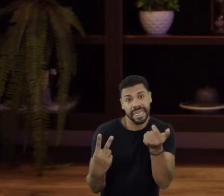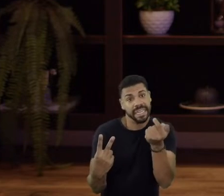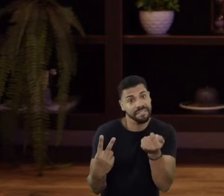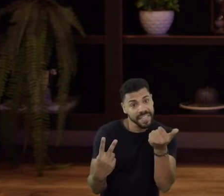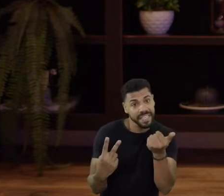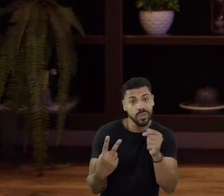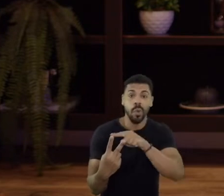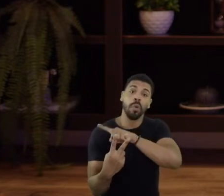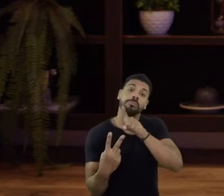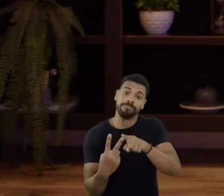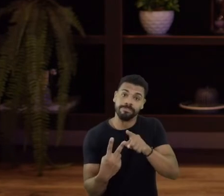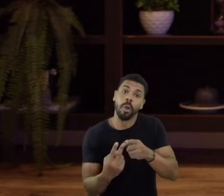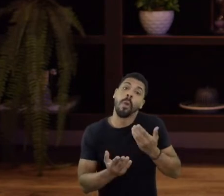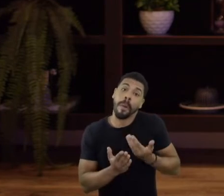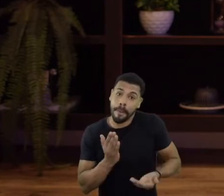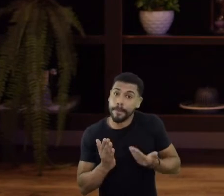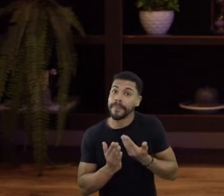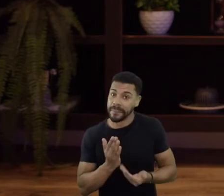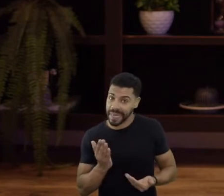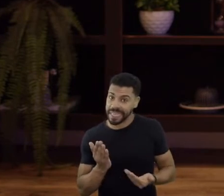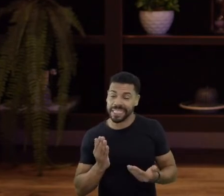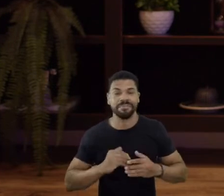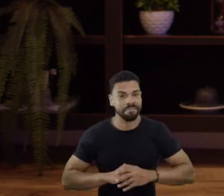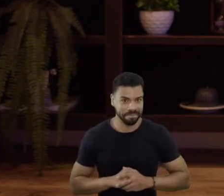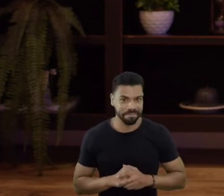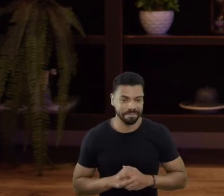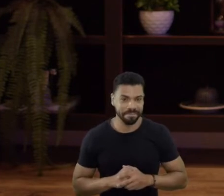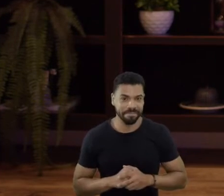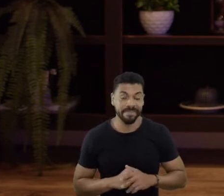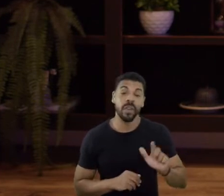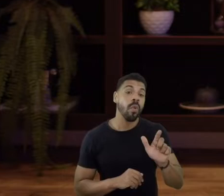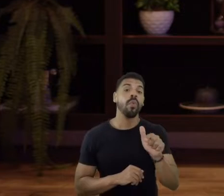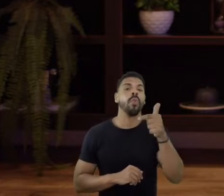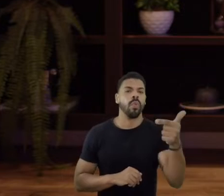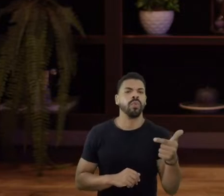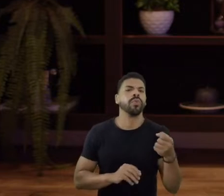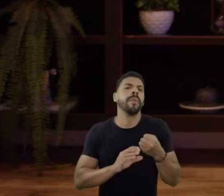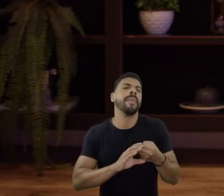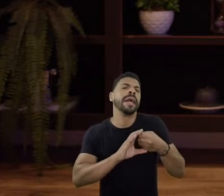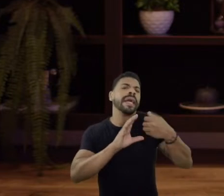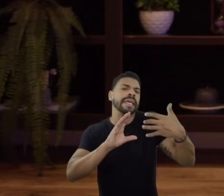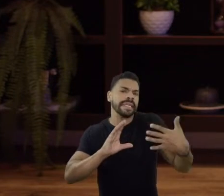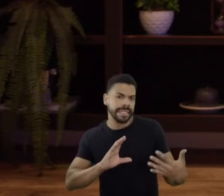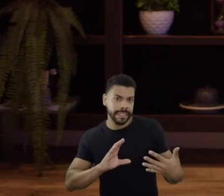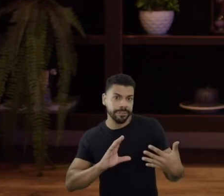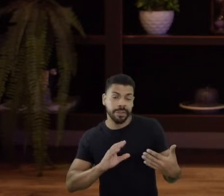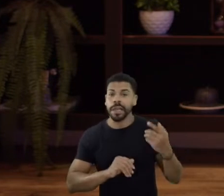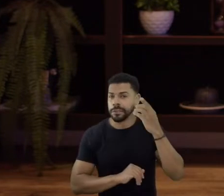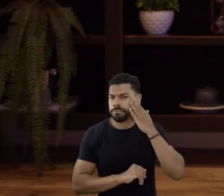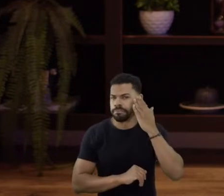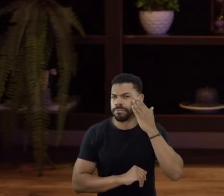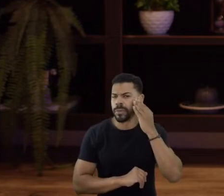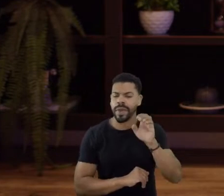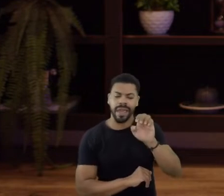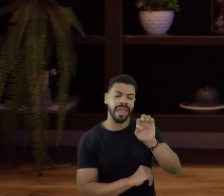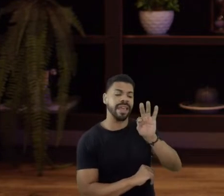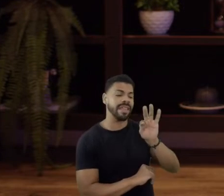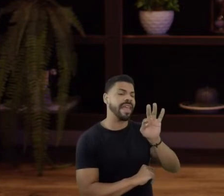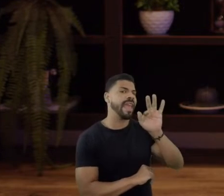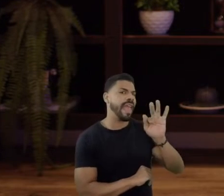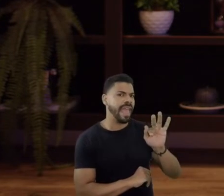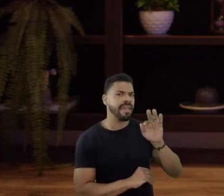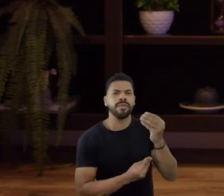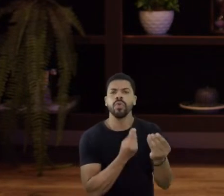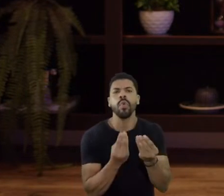também pode ser uma desvantagem gente precisa se relacionar bem com isso uma outra coisa do dos etfs que a gente precisa entender também é que é o